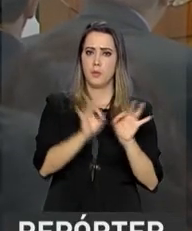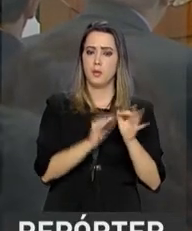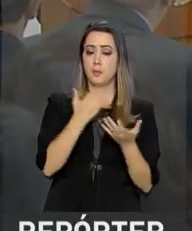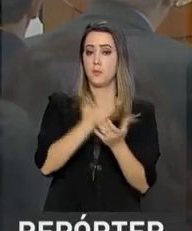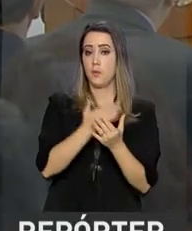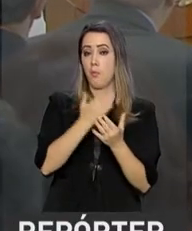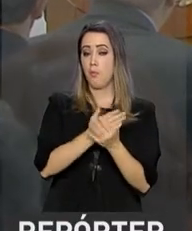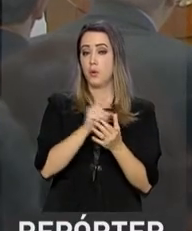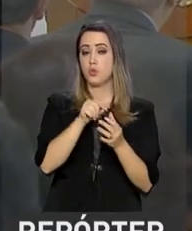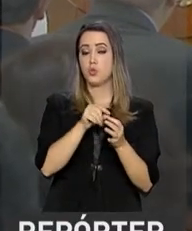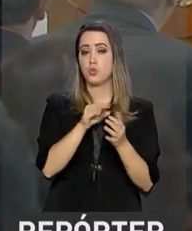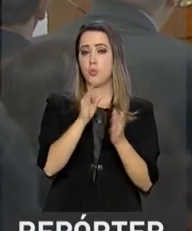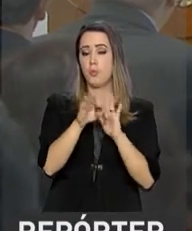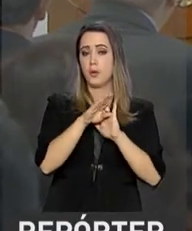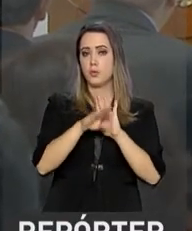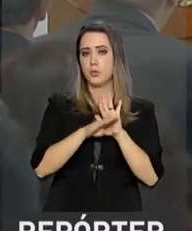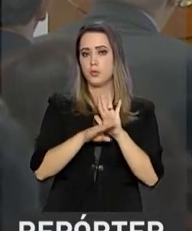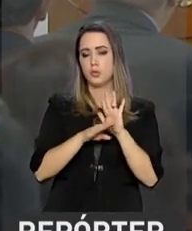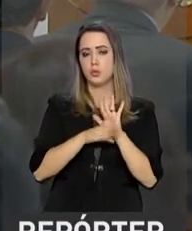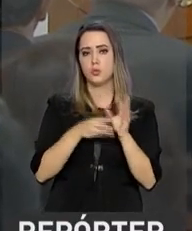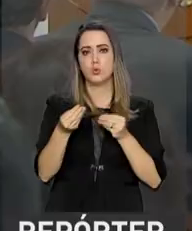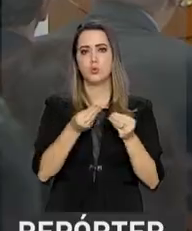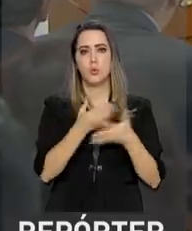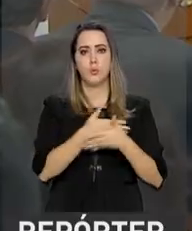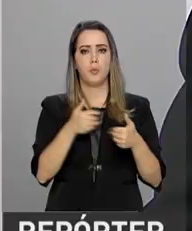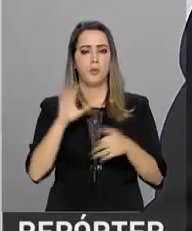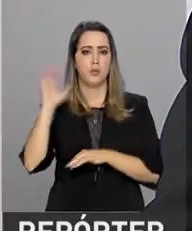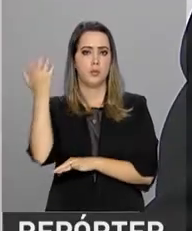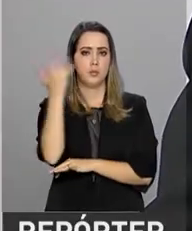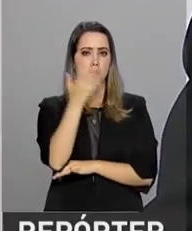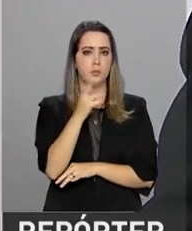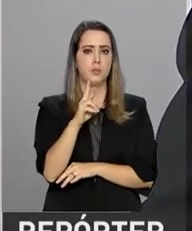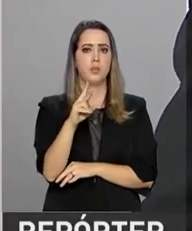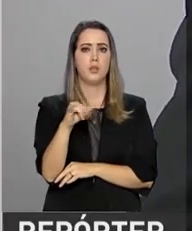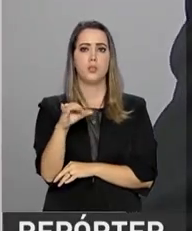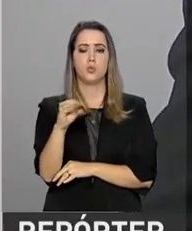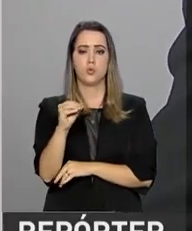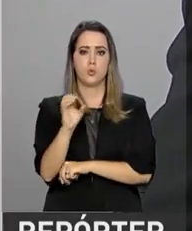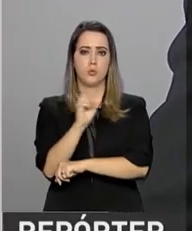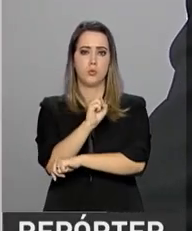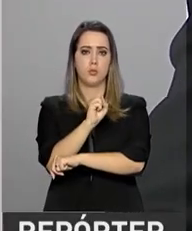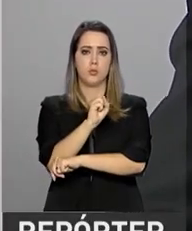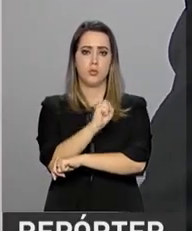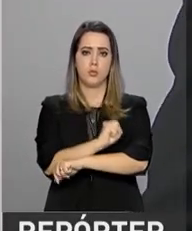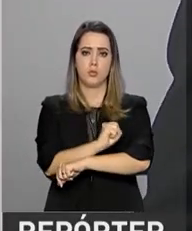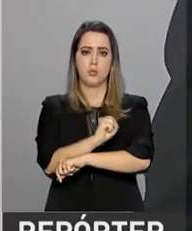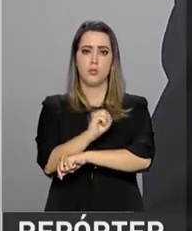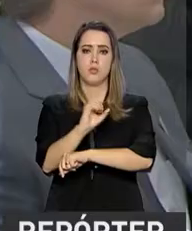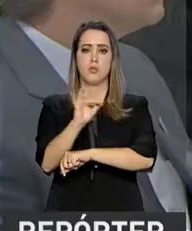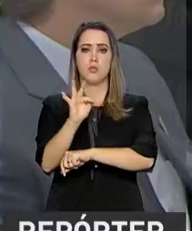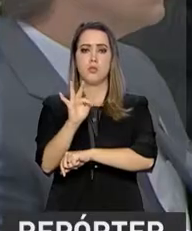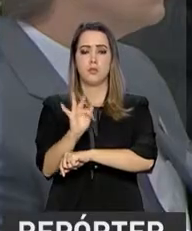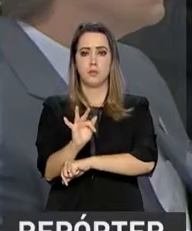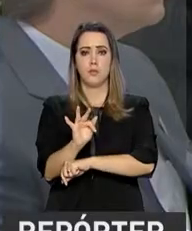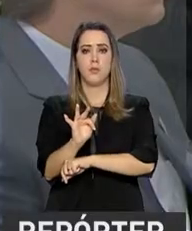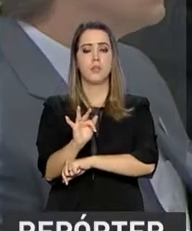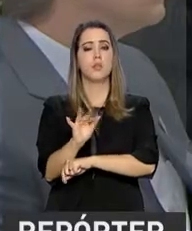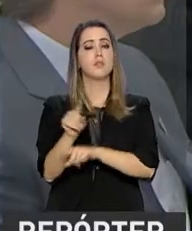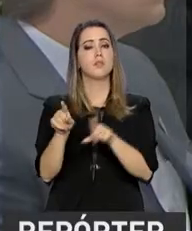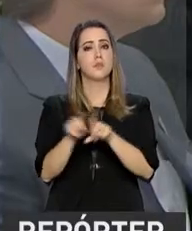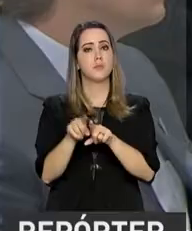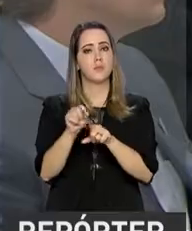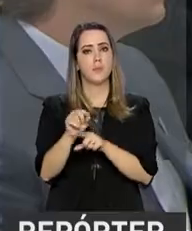das bacias do rio são francisco e do rio parnaíba que vão ser financiados com recursos que têm origem na